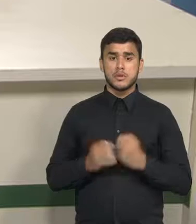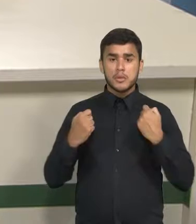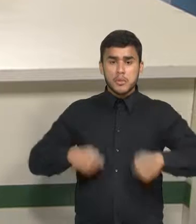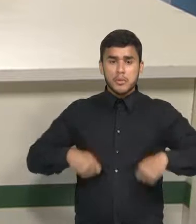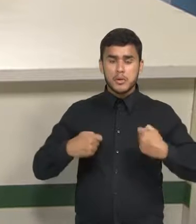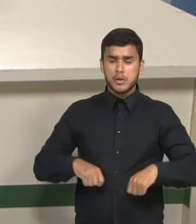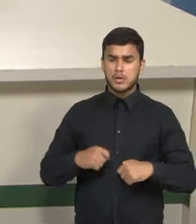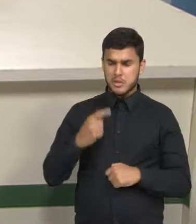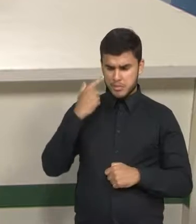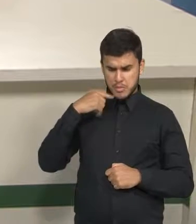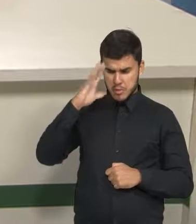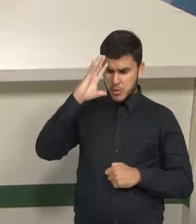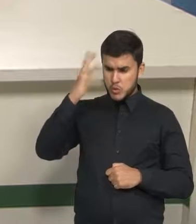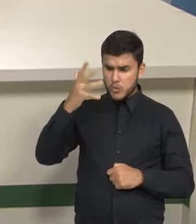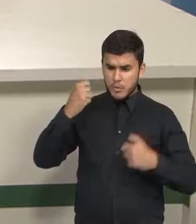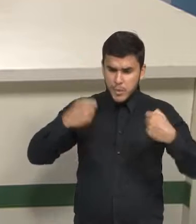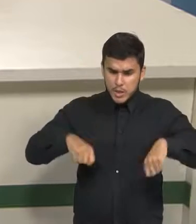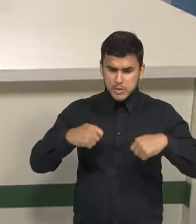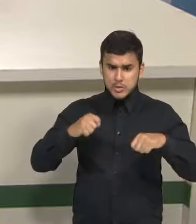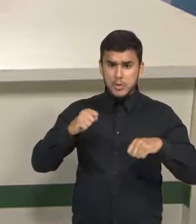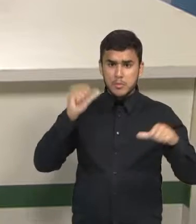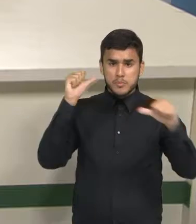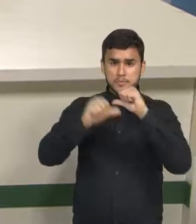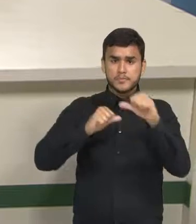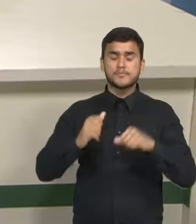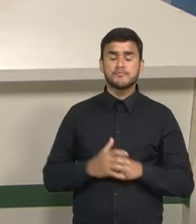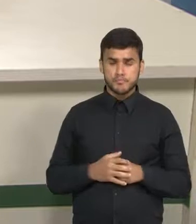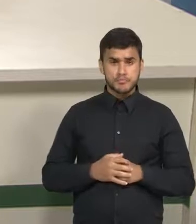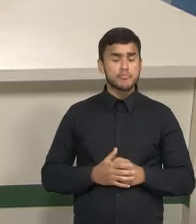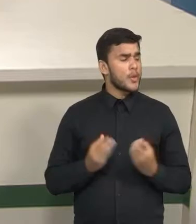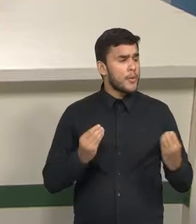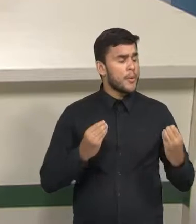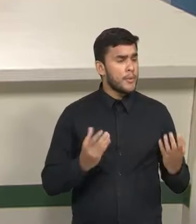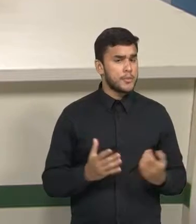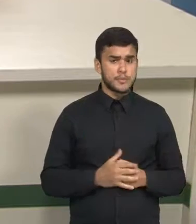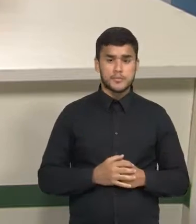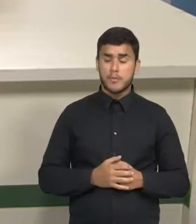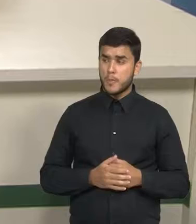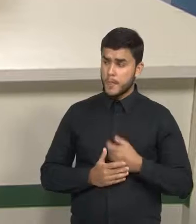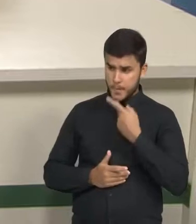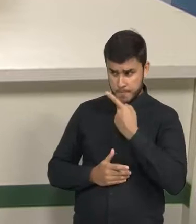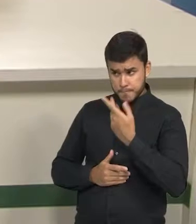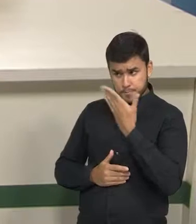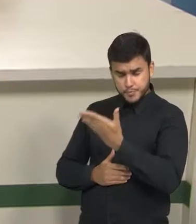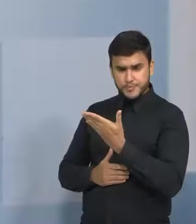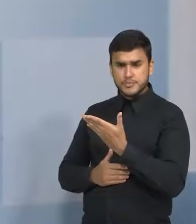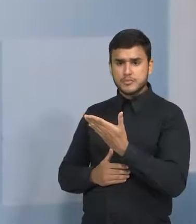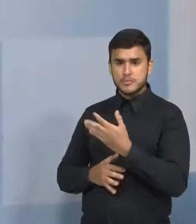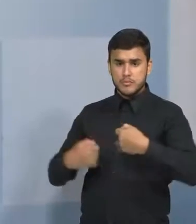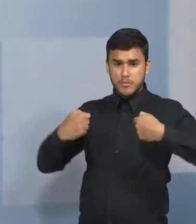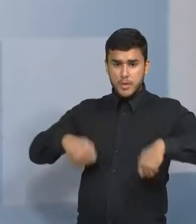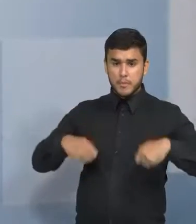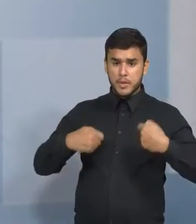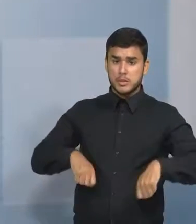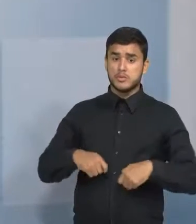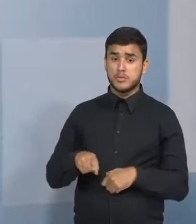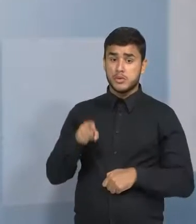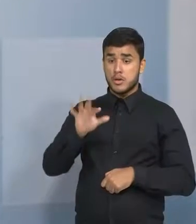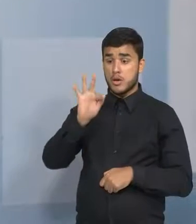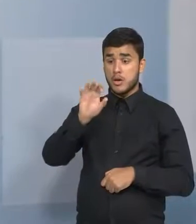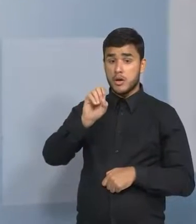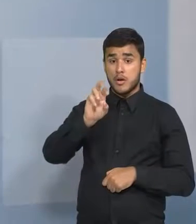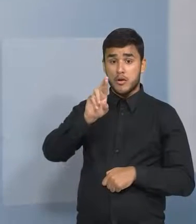decisão. Vamos a alguns pontos que eu acho que tem que ser debatido. O readequamento das Forças Armadas no combate